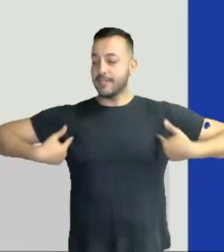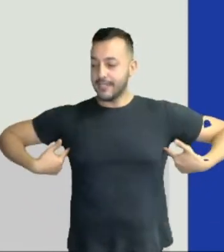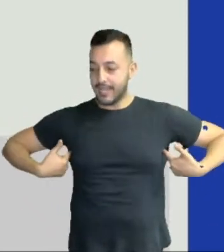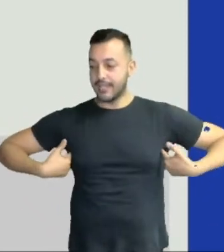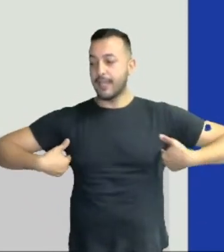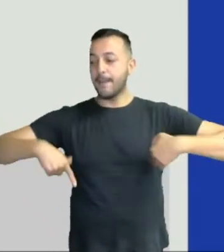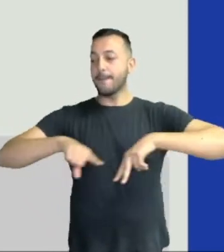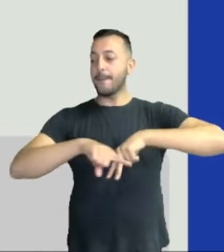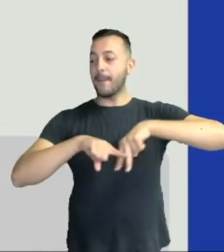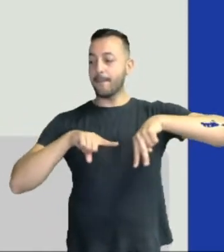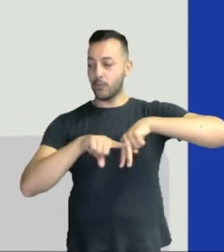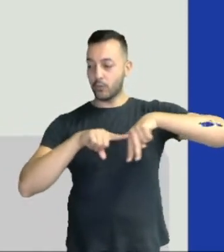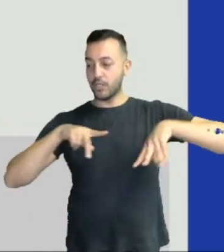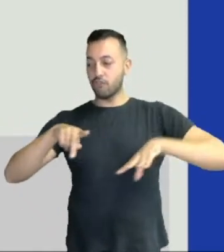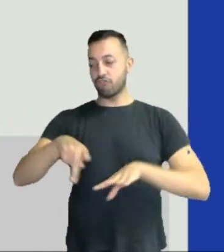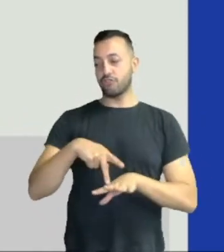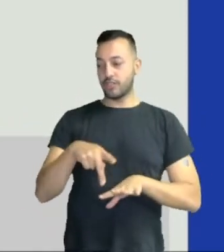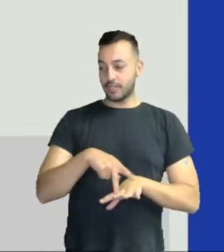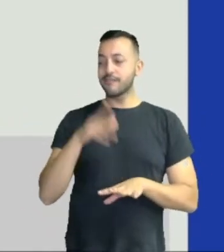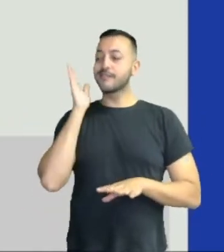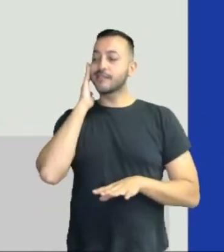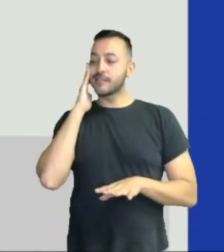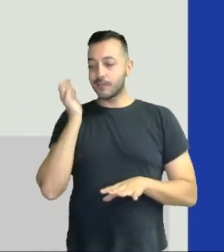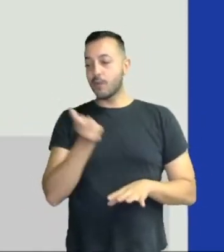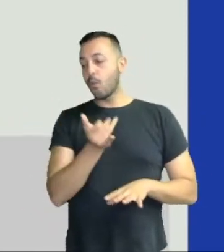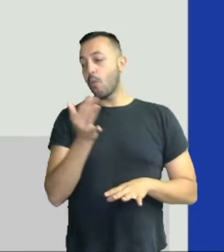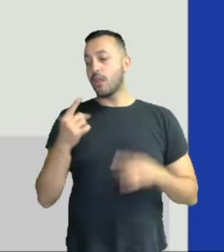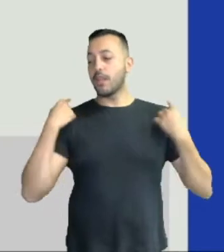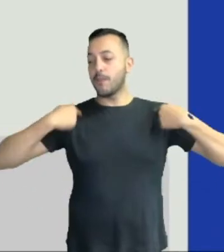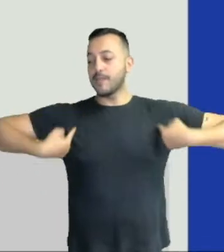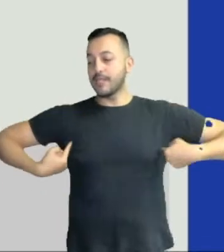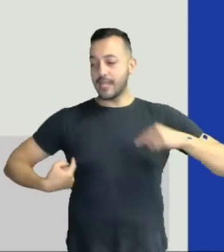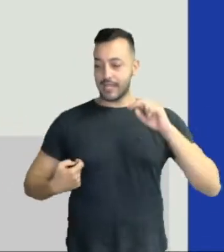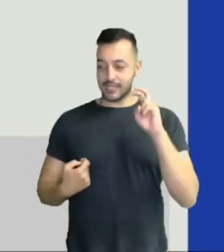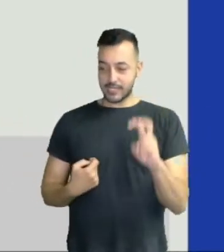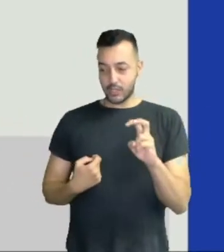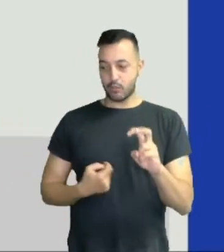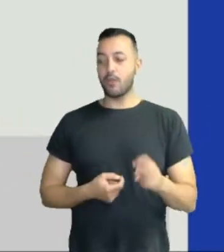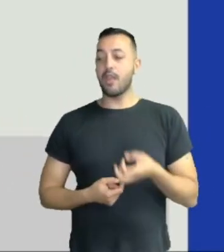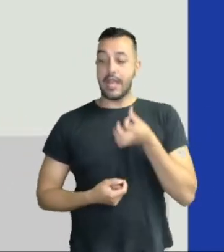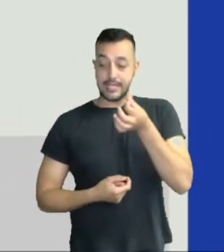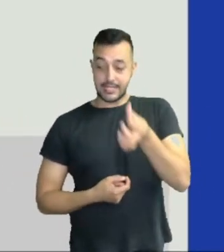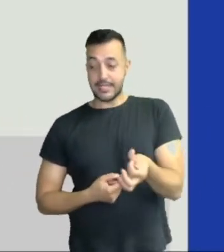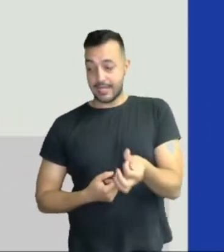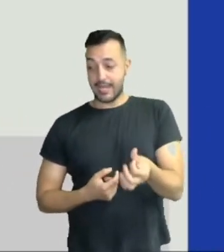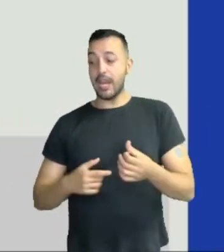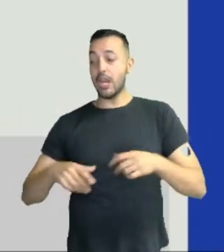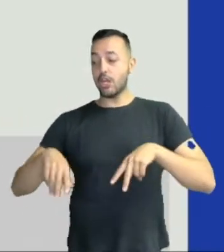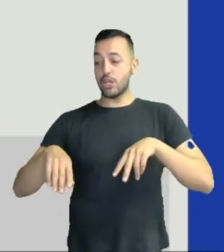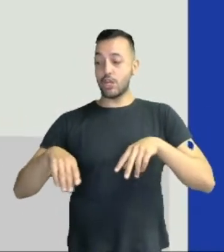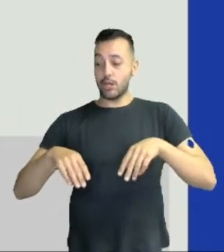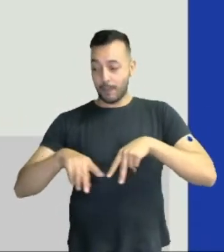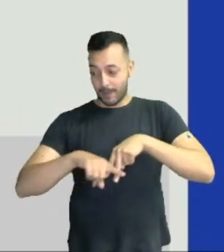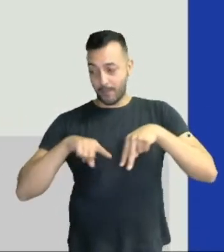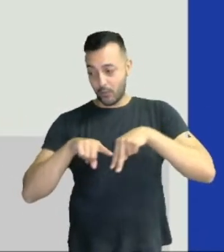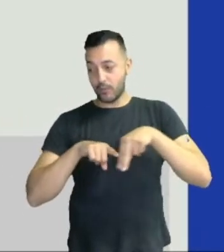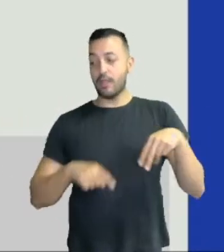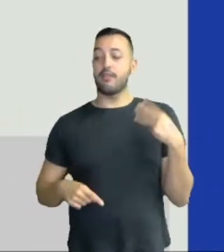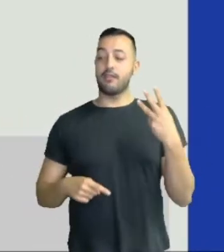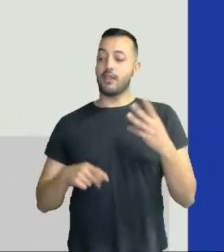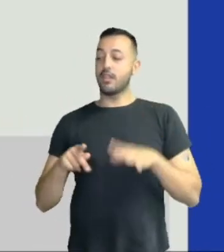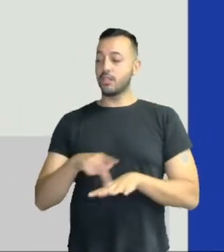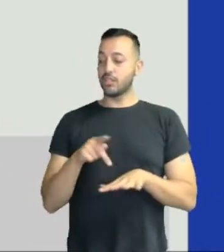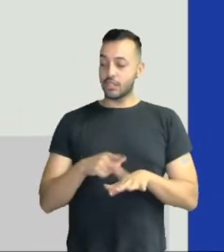chinelo. Sabe-se que ele possui 5 camisetas, 6 bermudas e 3 chinelos. De quantas